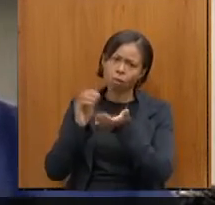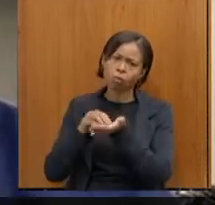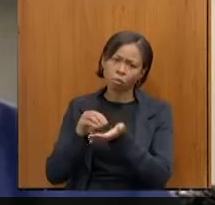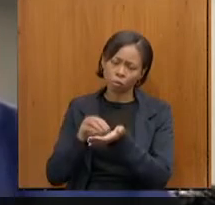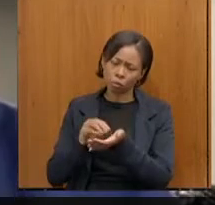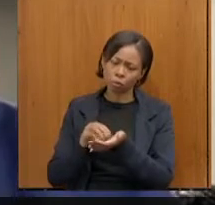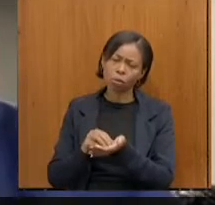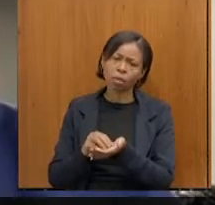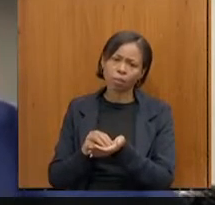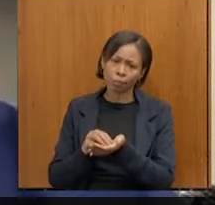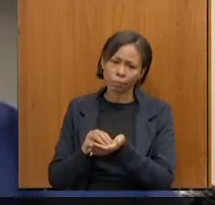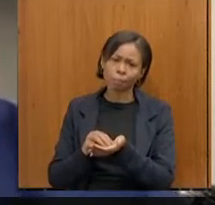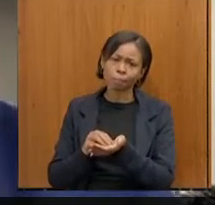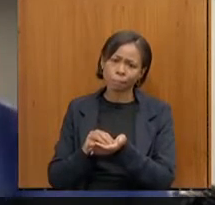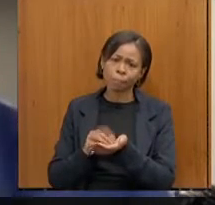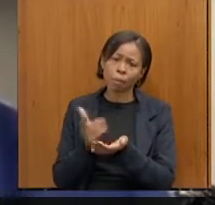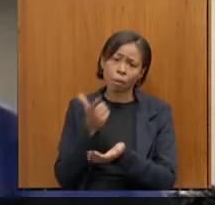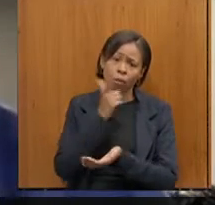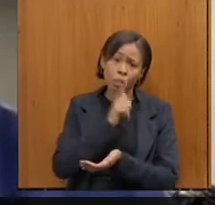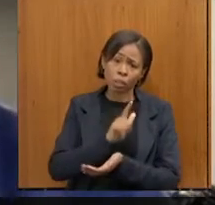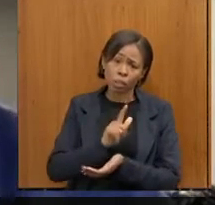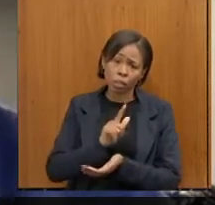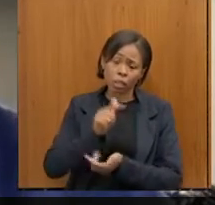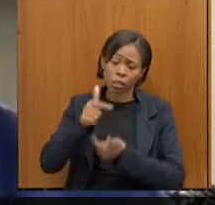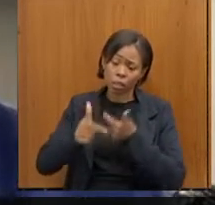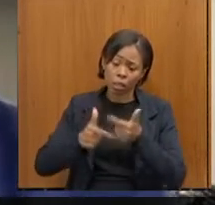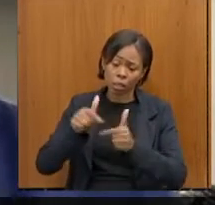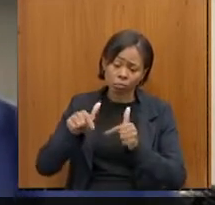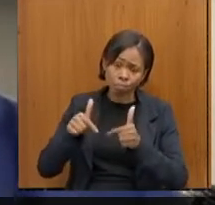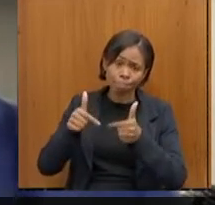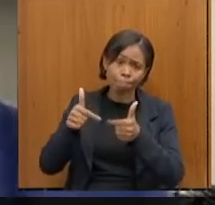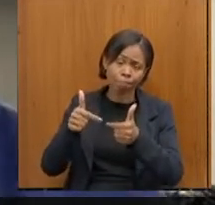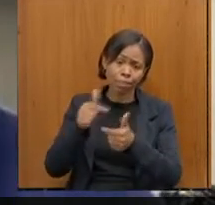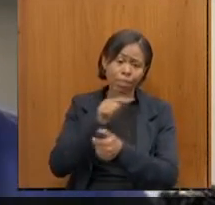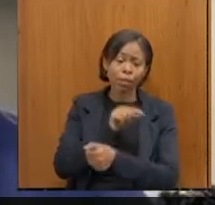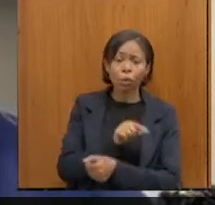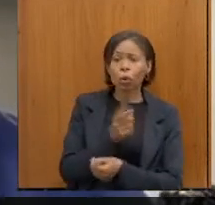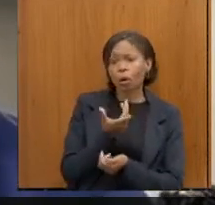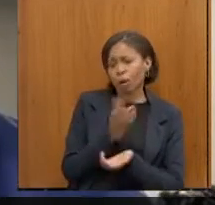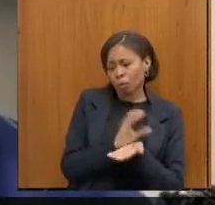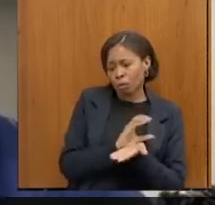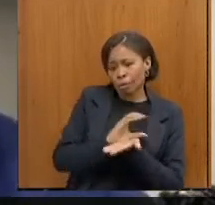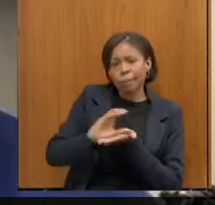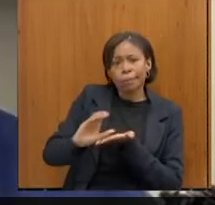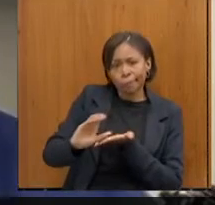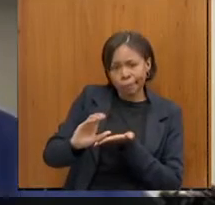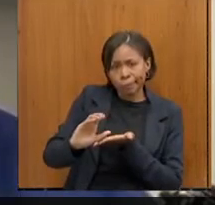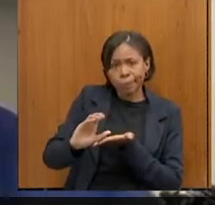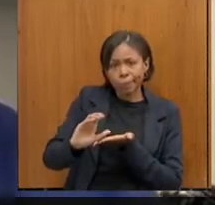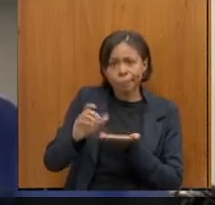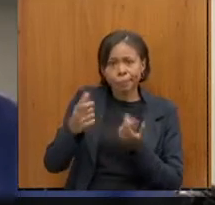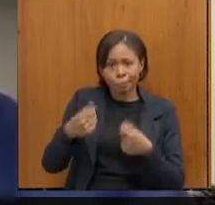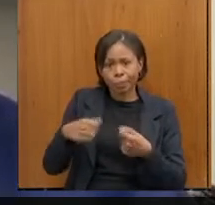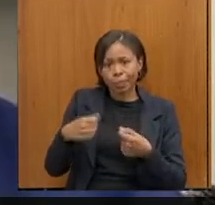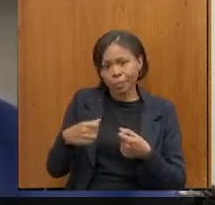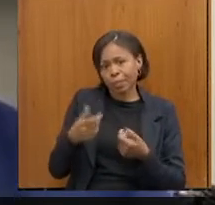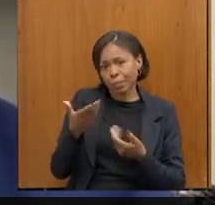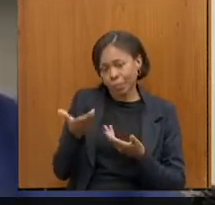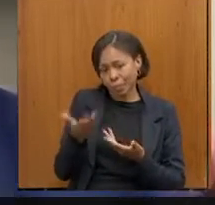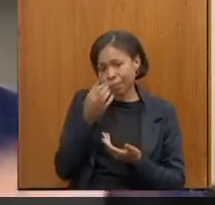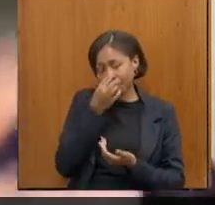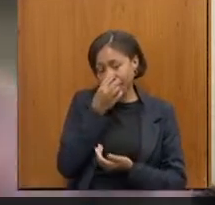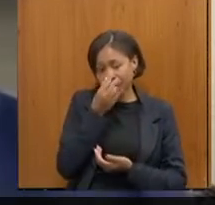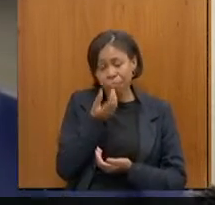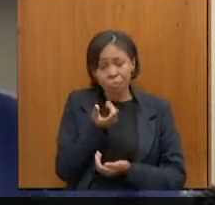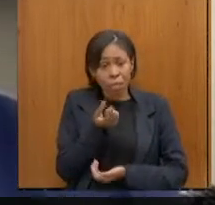para poder implementar as suas ações que foi quem são os recursos nós necessitamos que são que é na verdade